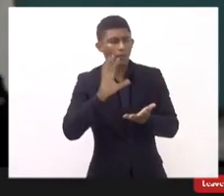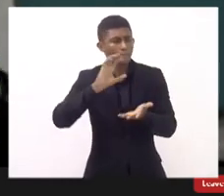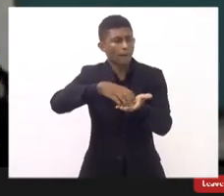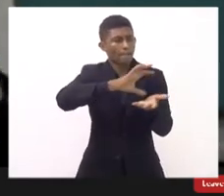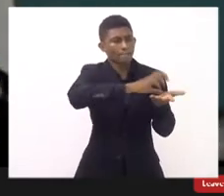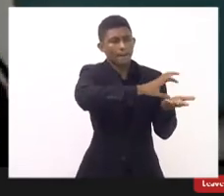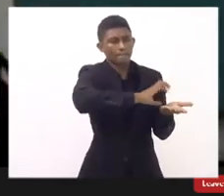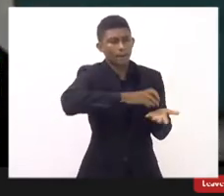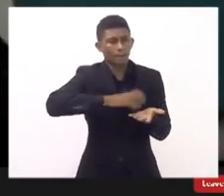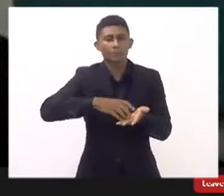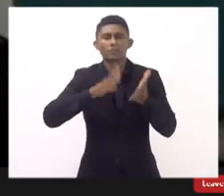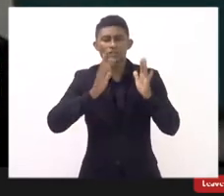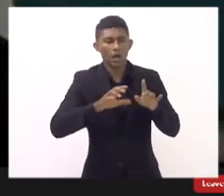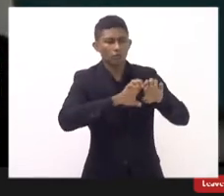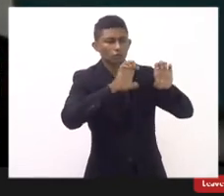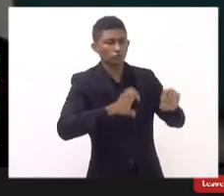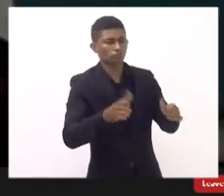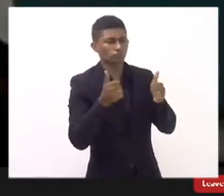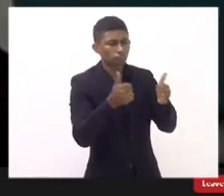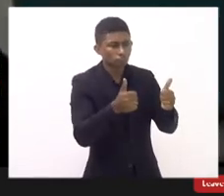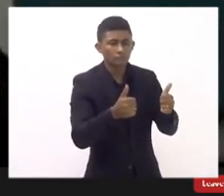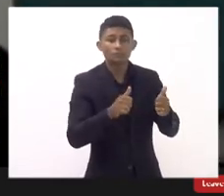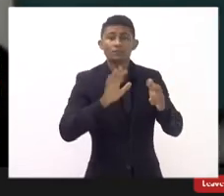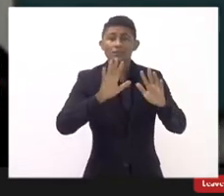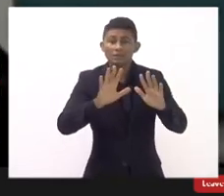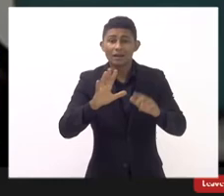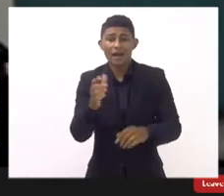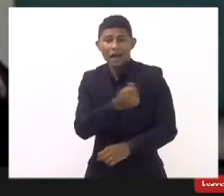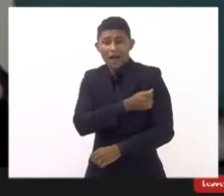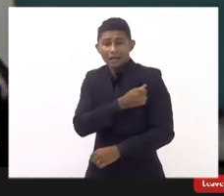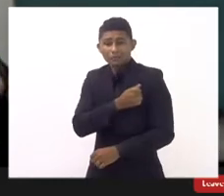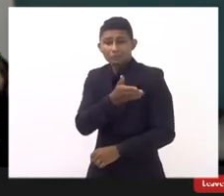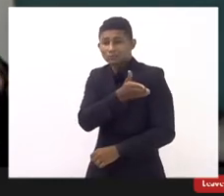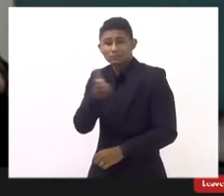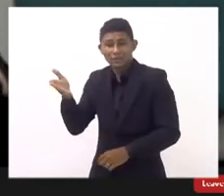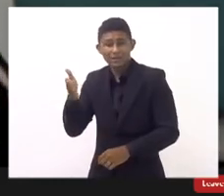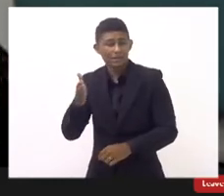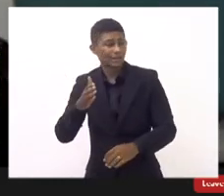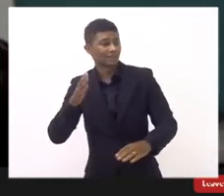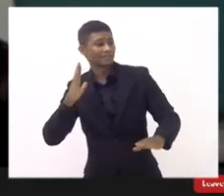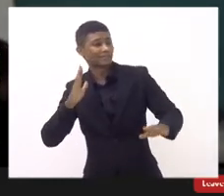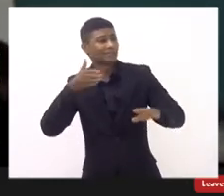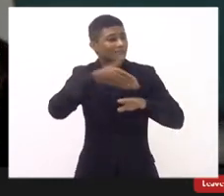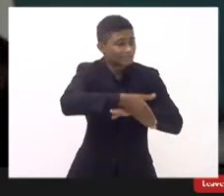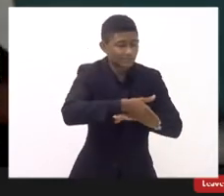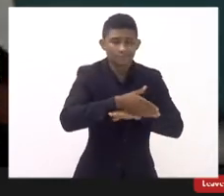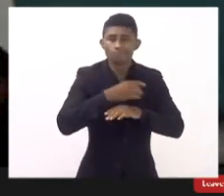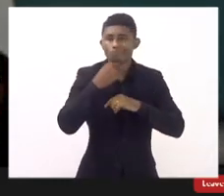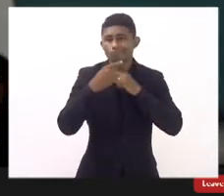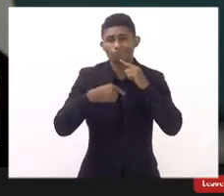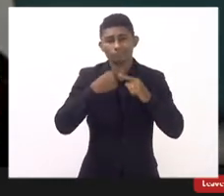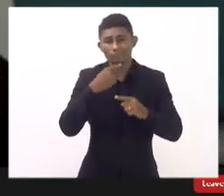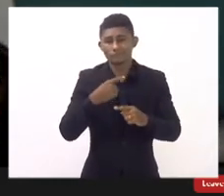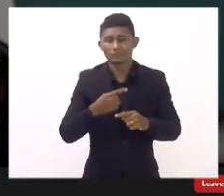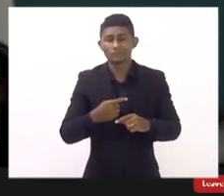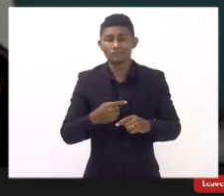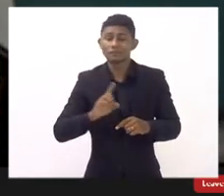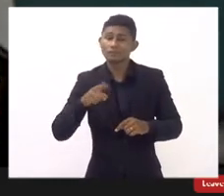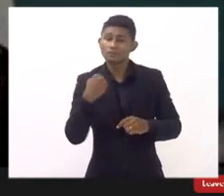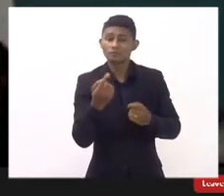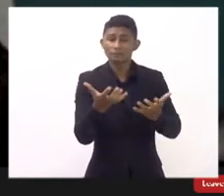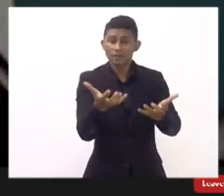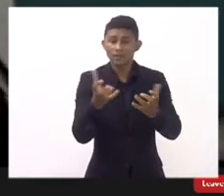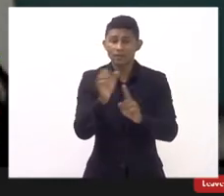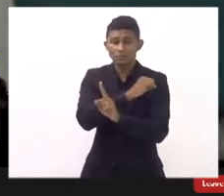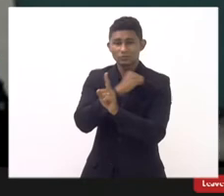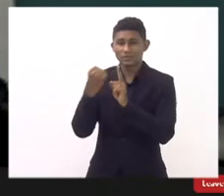aluno, e a gente não consegue ver a terminalidade da nossa função nessa sociedade, que é devolver para a sociedade essa